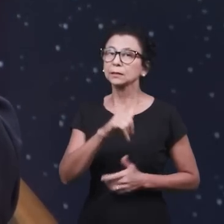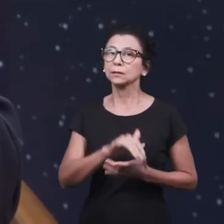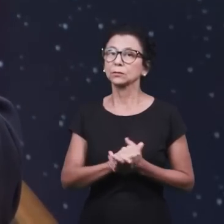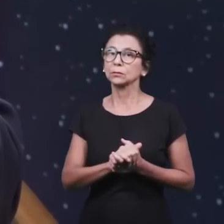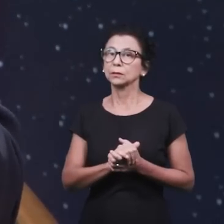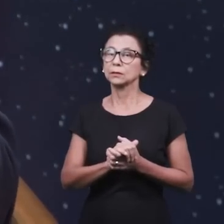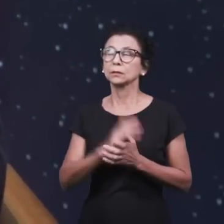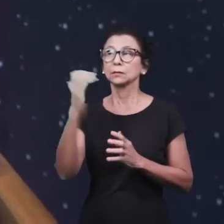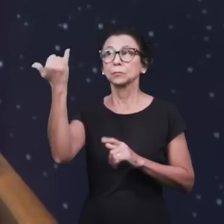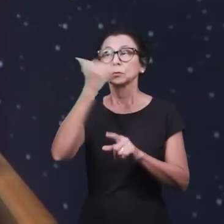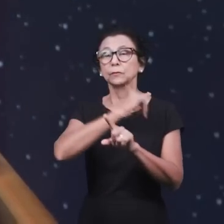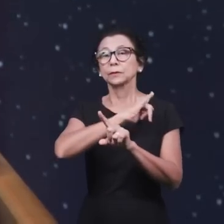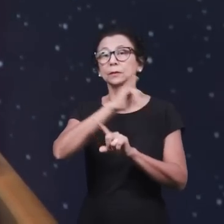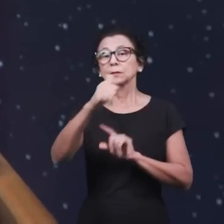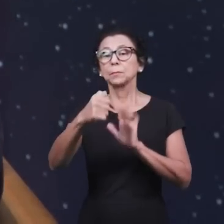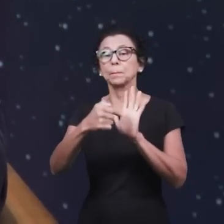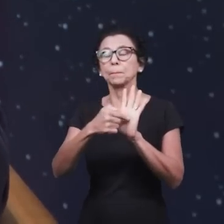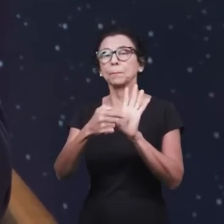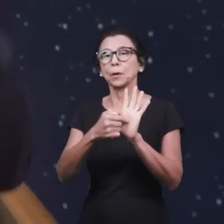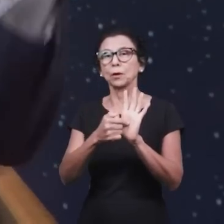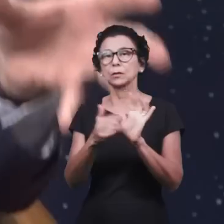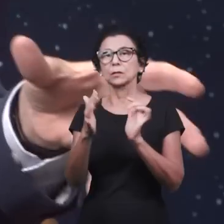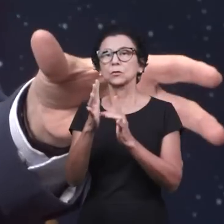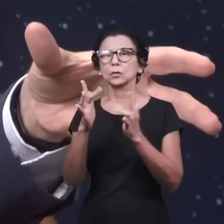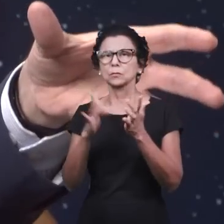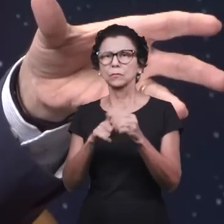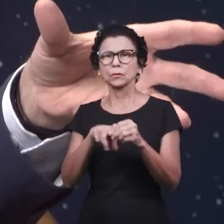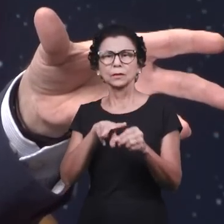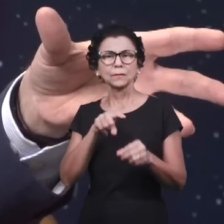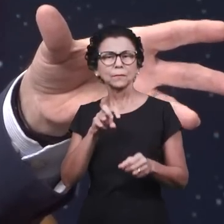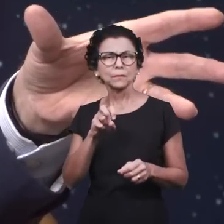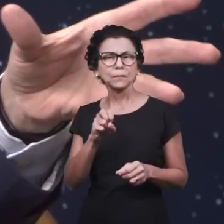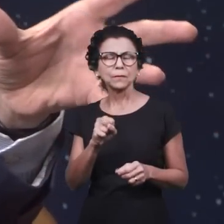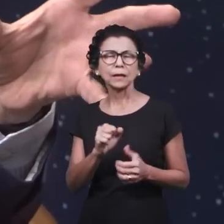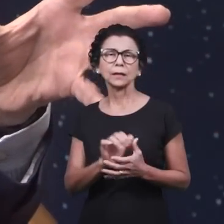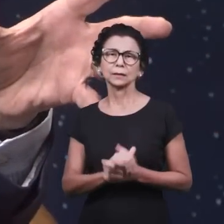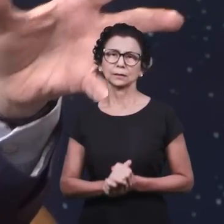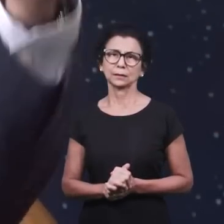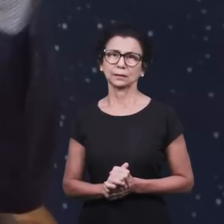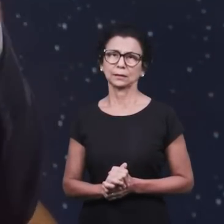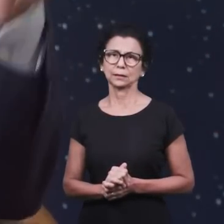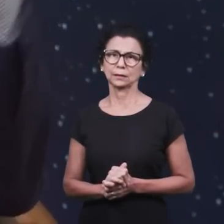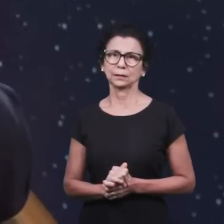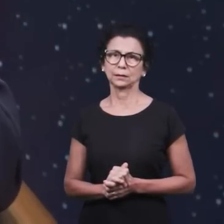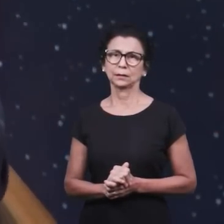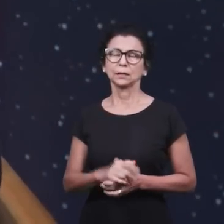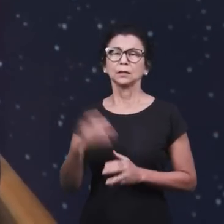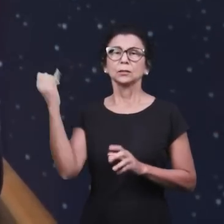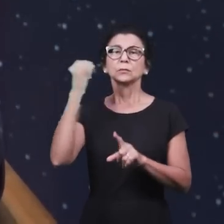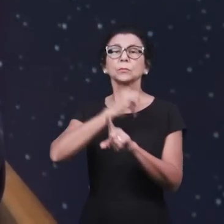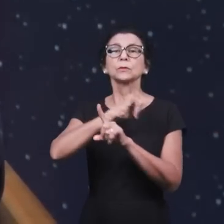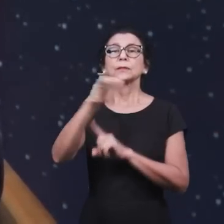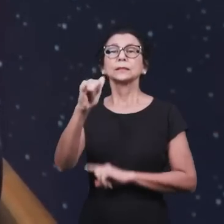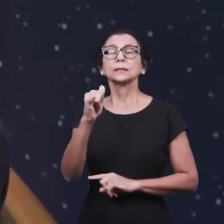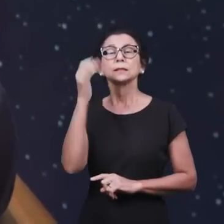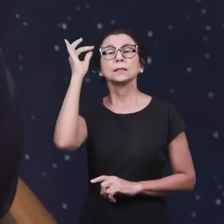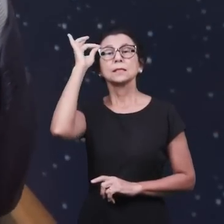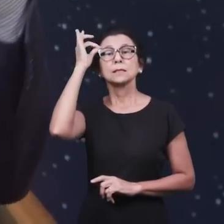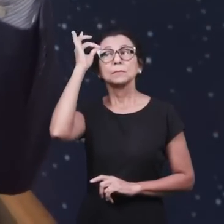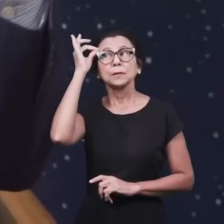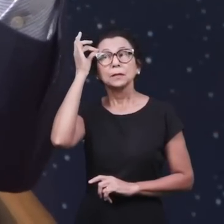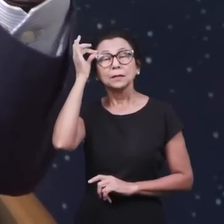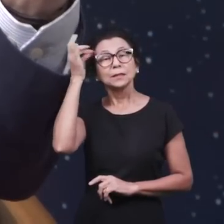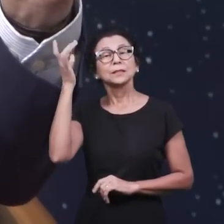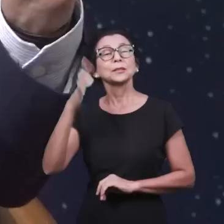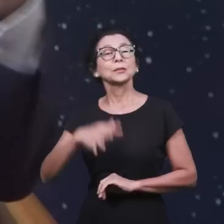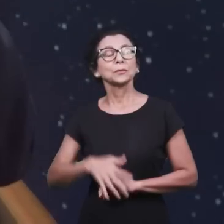aí. Jesus, o Adriano citou, é o espírito de profecia. Qual é o lema que nós temos deste ano? Quem tem